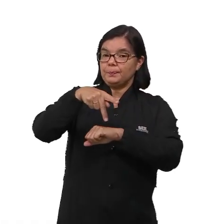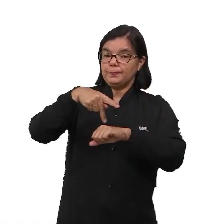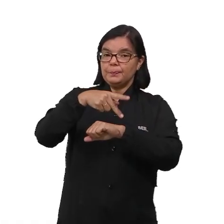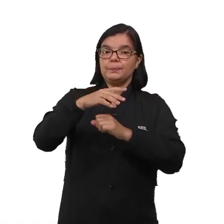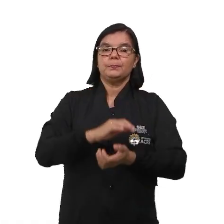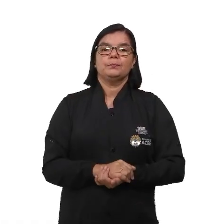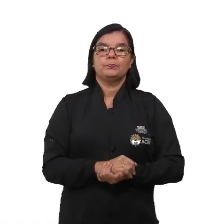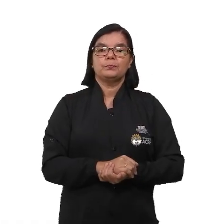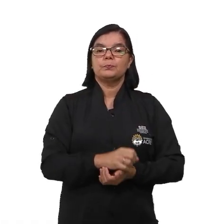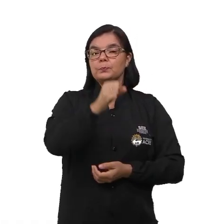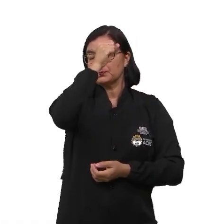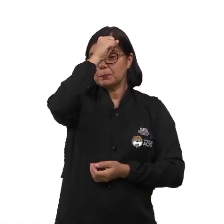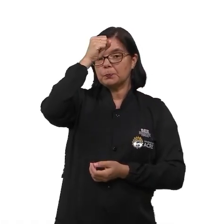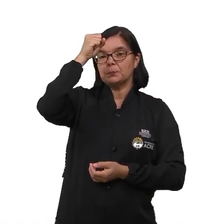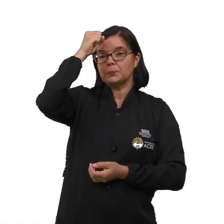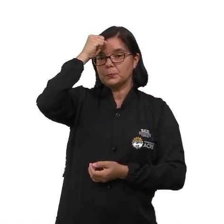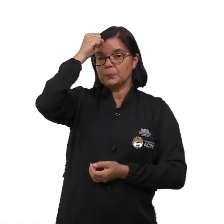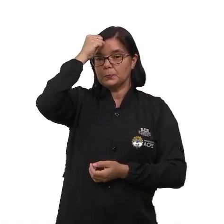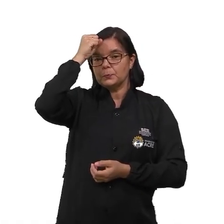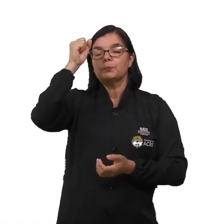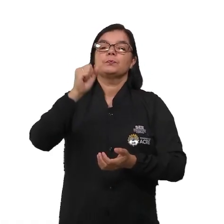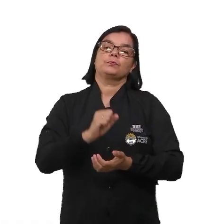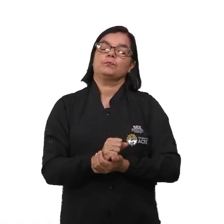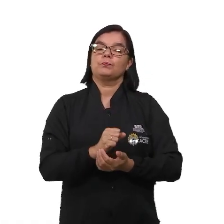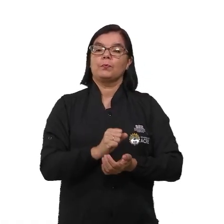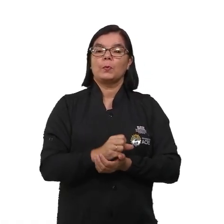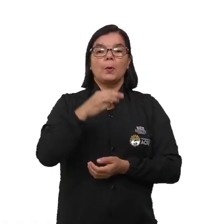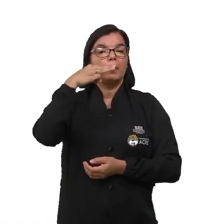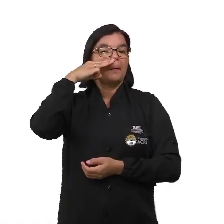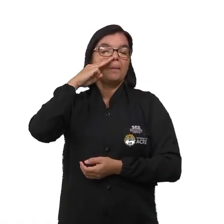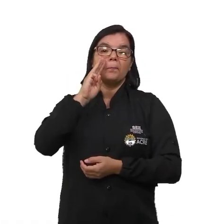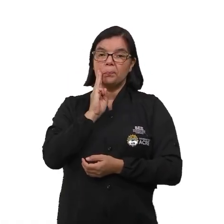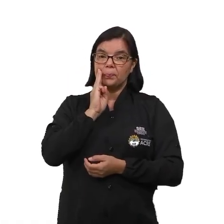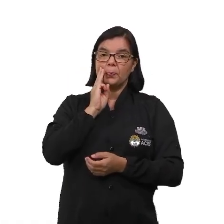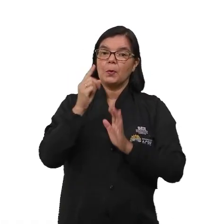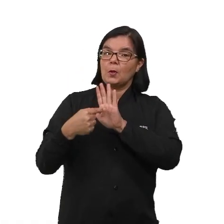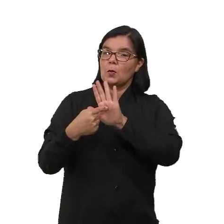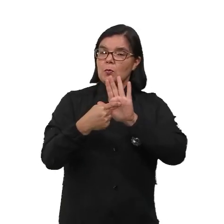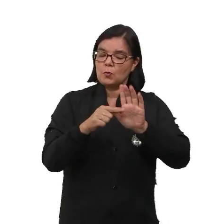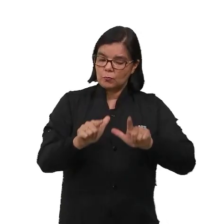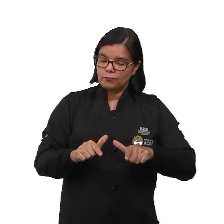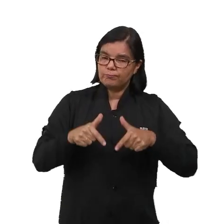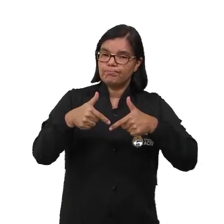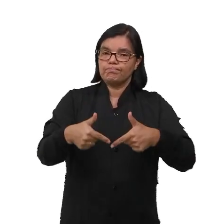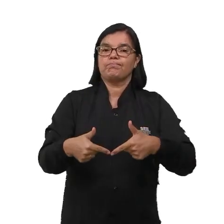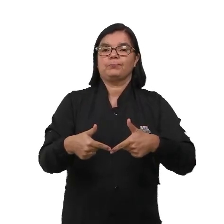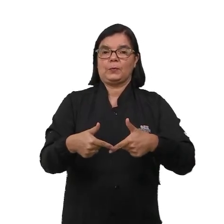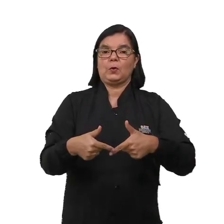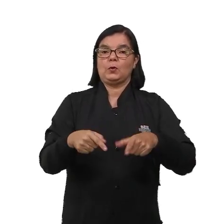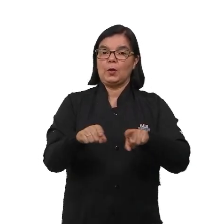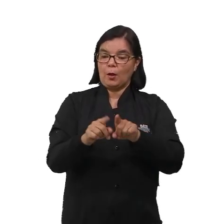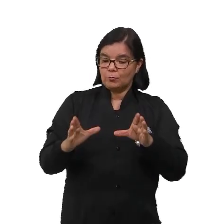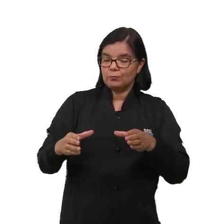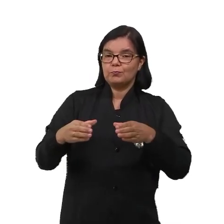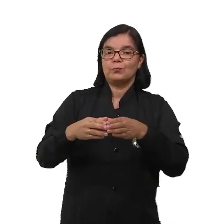país. O sociólogo Karl Marx identificou a luta de classes como motor